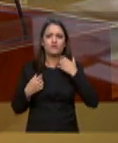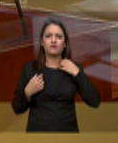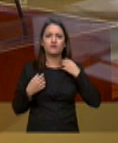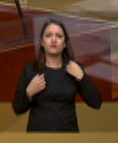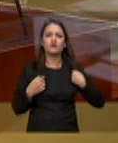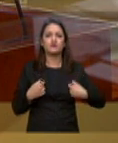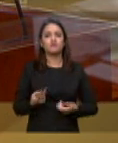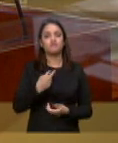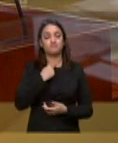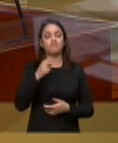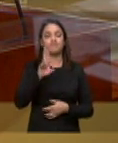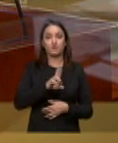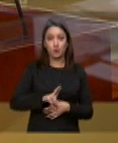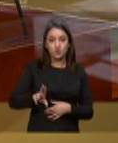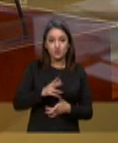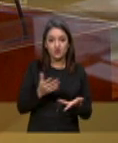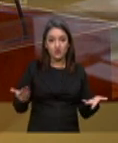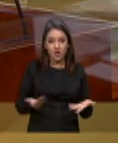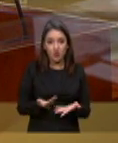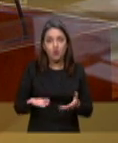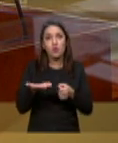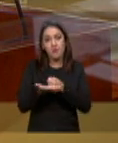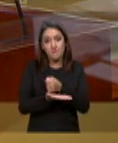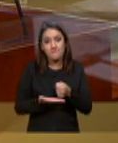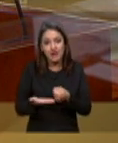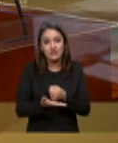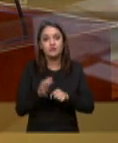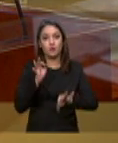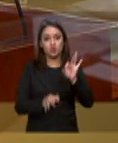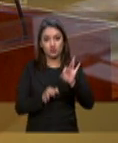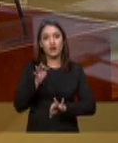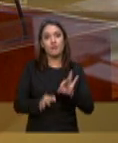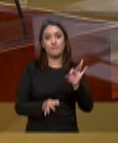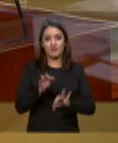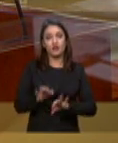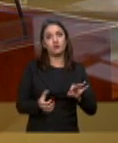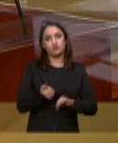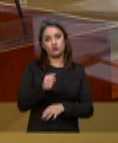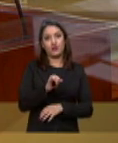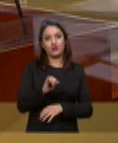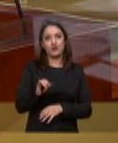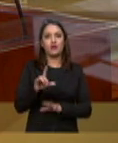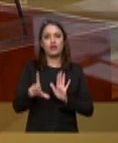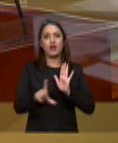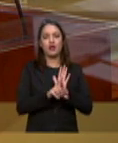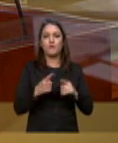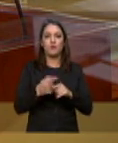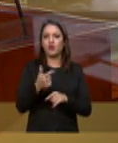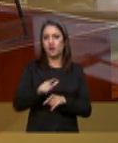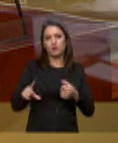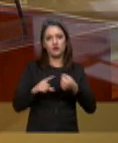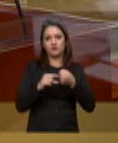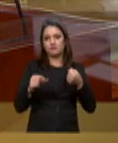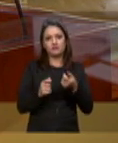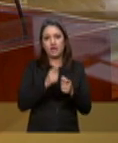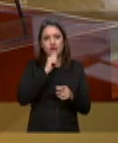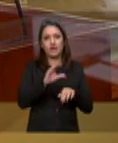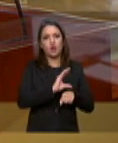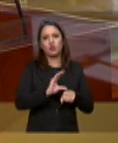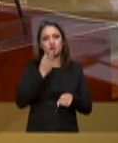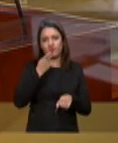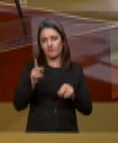ser utilizada para fundamentar o julgamento de inconstitucionalidade da lei, porque não há um dispositivo sequer na Constituição que